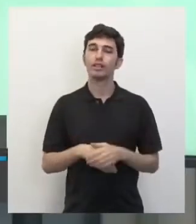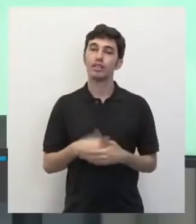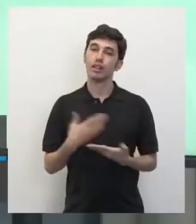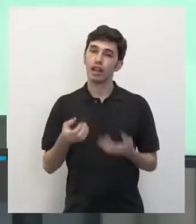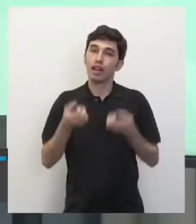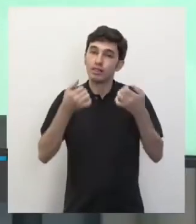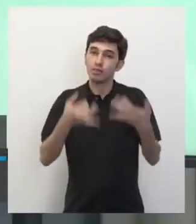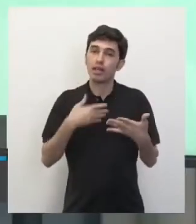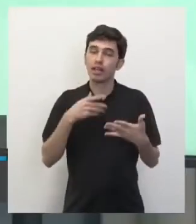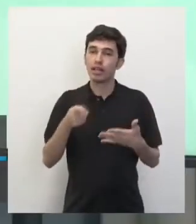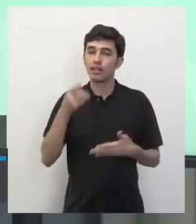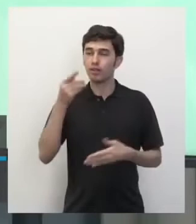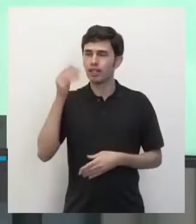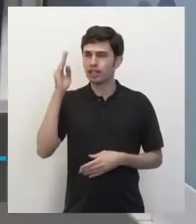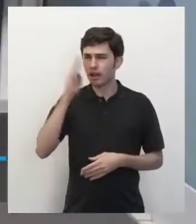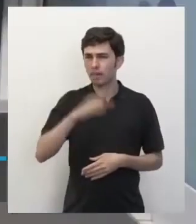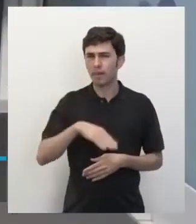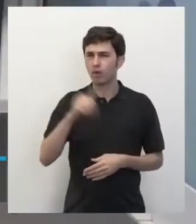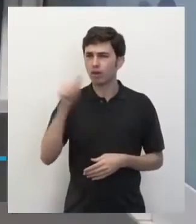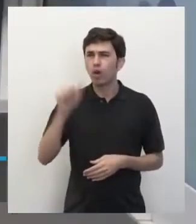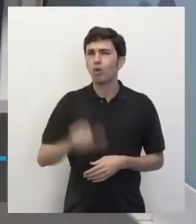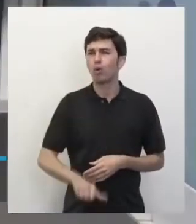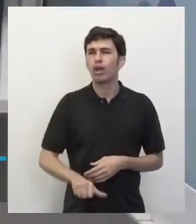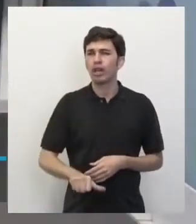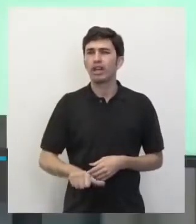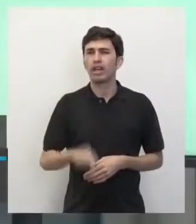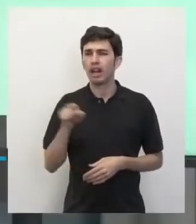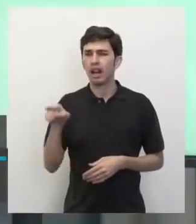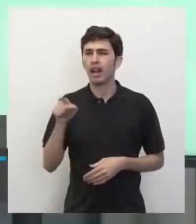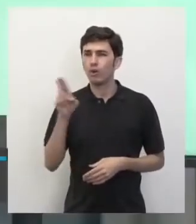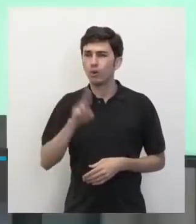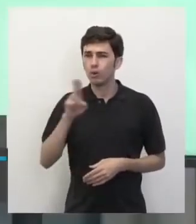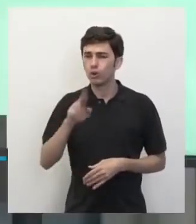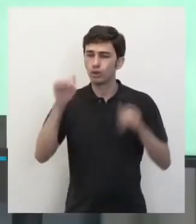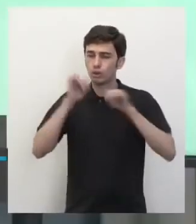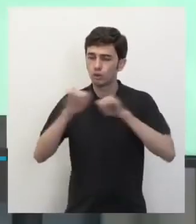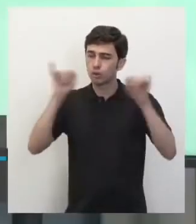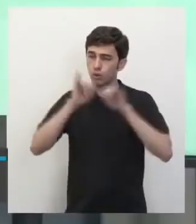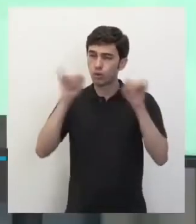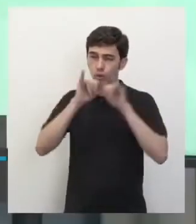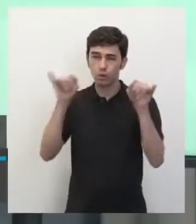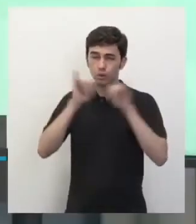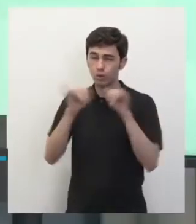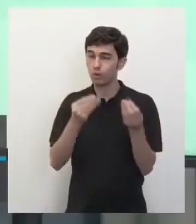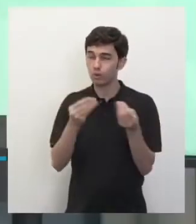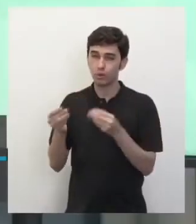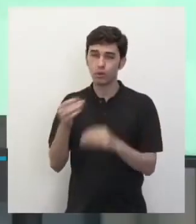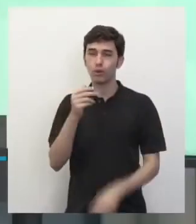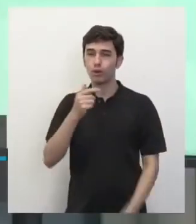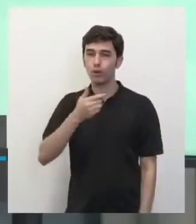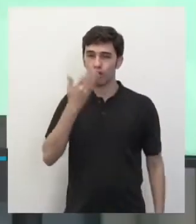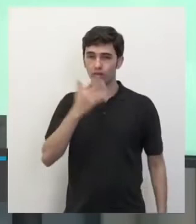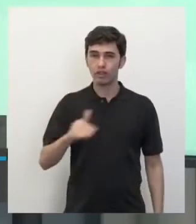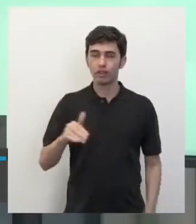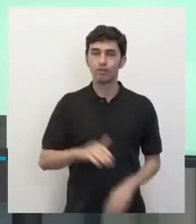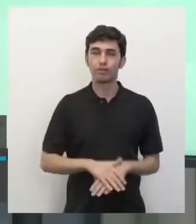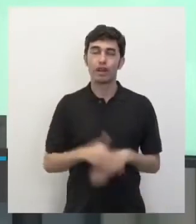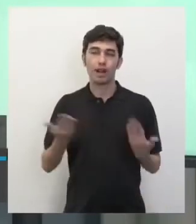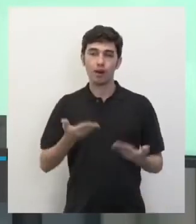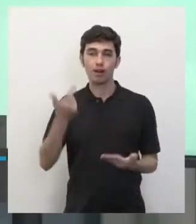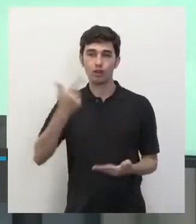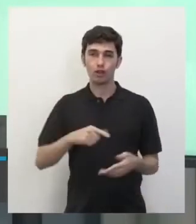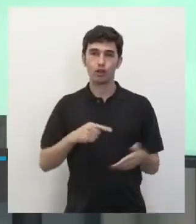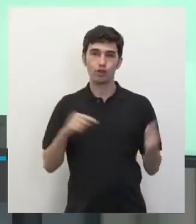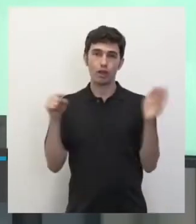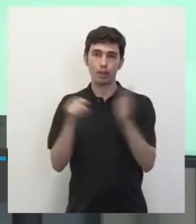maneira, contexto ser abusivo, né? Ser excessiva, ok? Então, muito bem. Então, eles conseguiram. A próxima questão aí para vocês na tela.